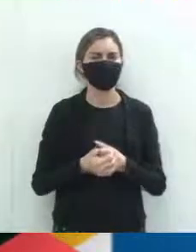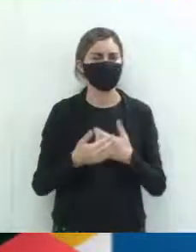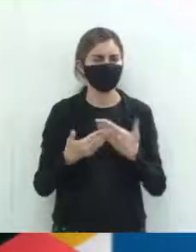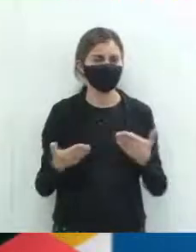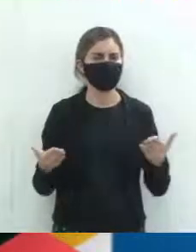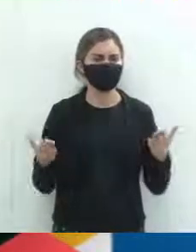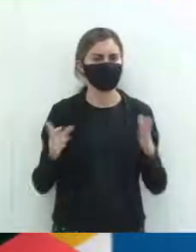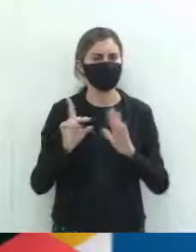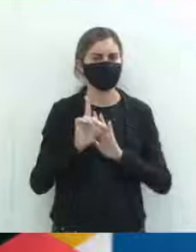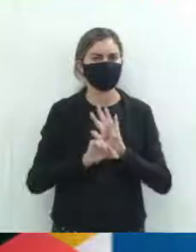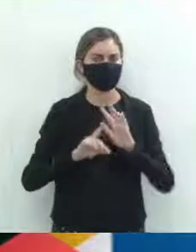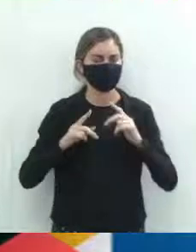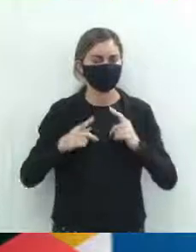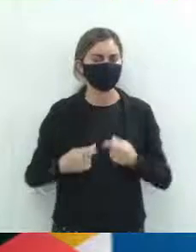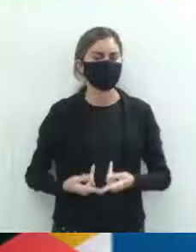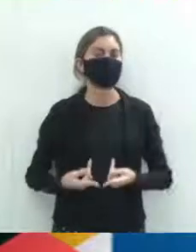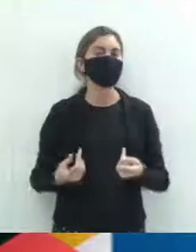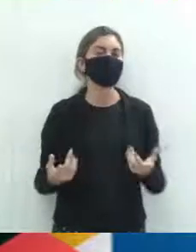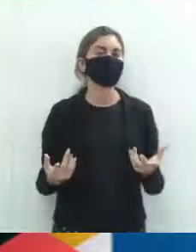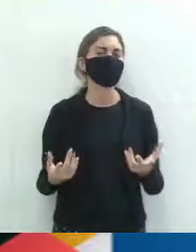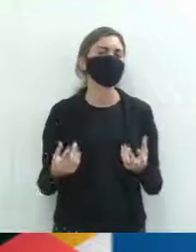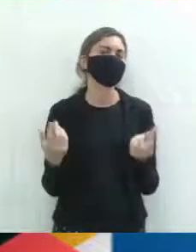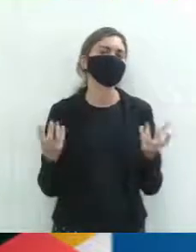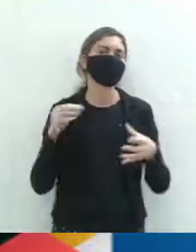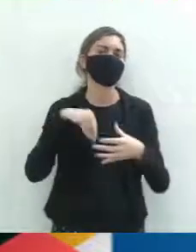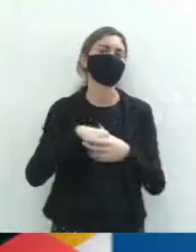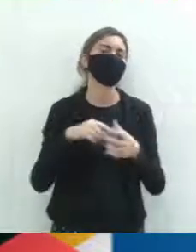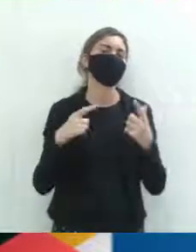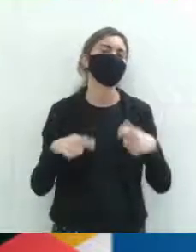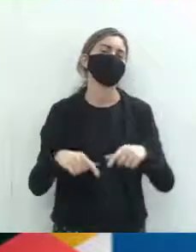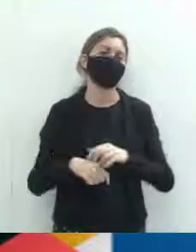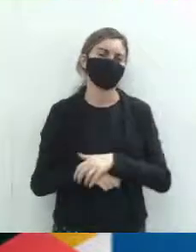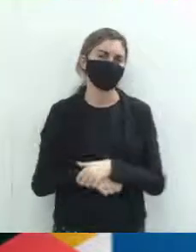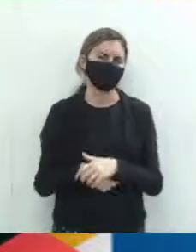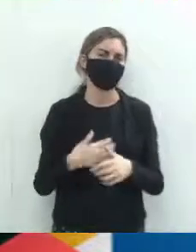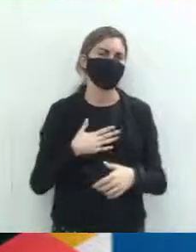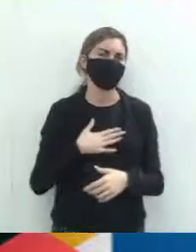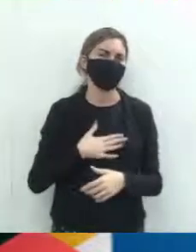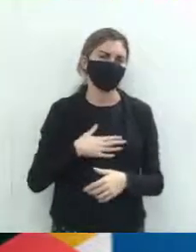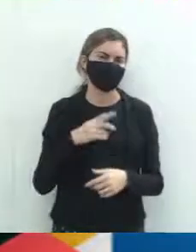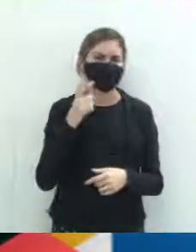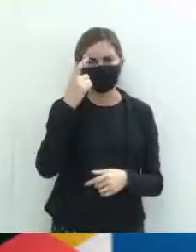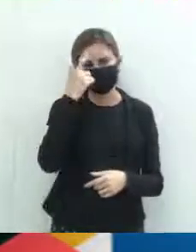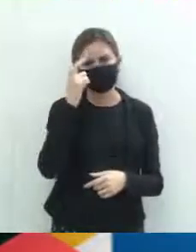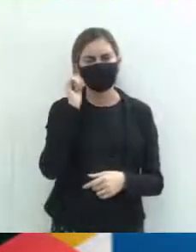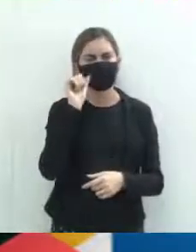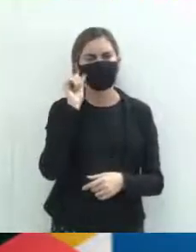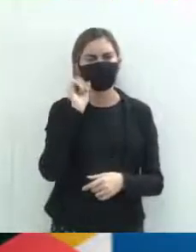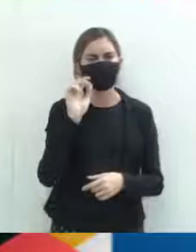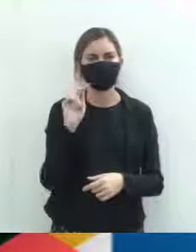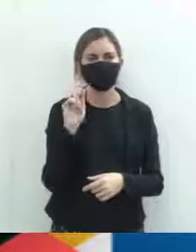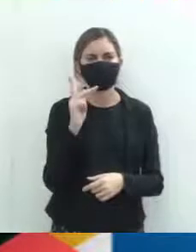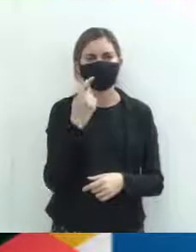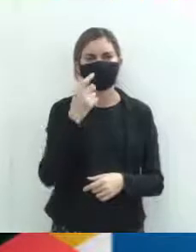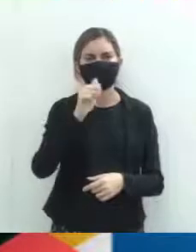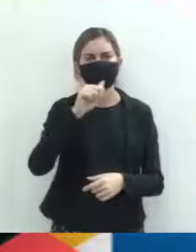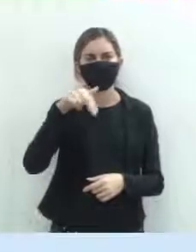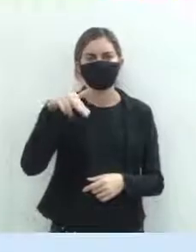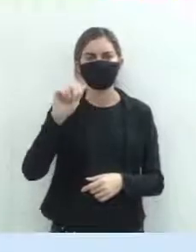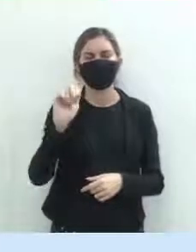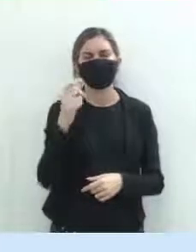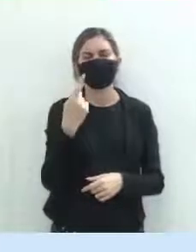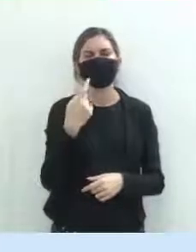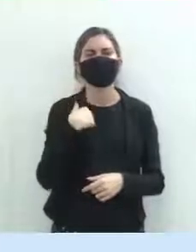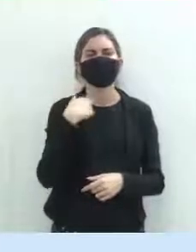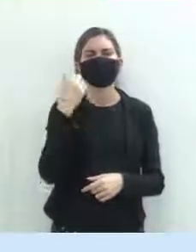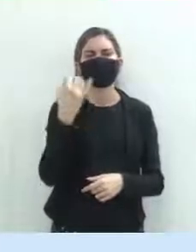os direitos humanos, onde é que entram nessa questão? Eu gosto muito desse pensamento dessa filósofa chamada Hannah Arendt, que ela diz o